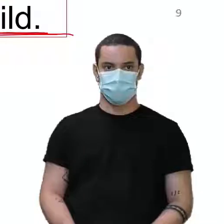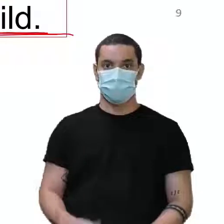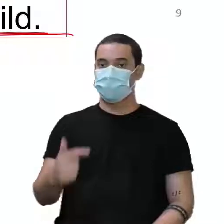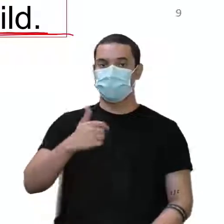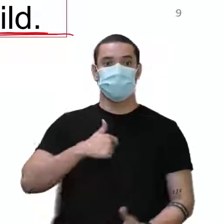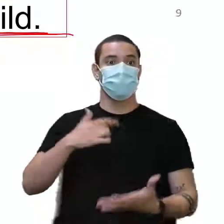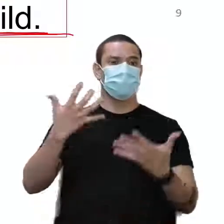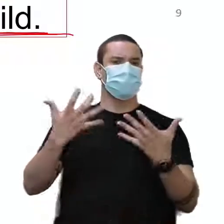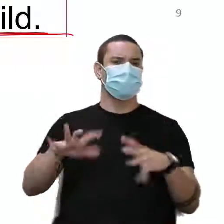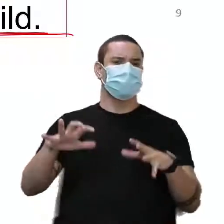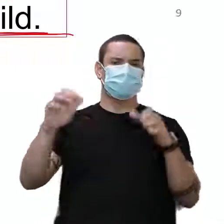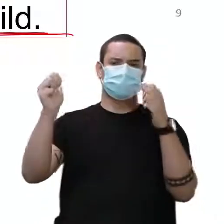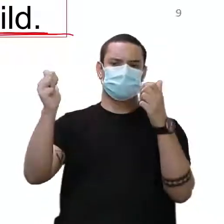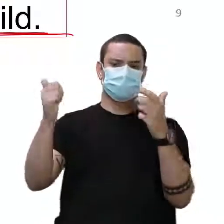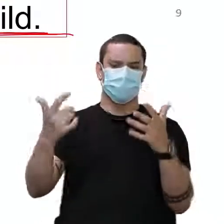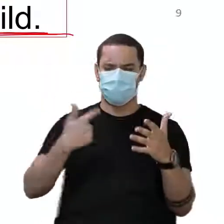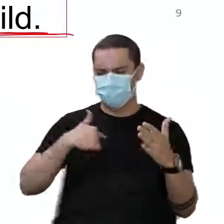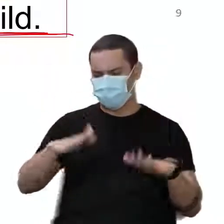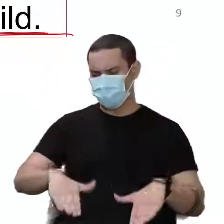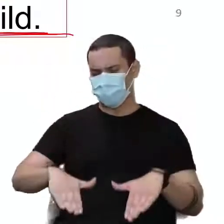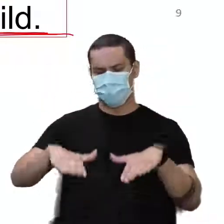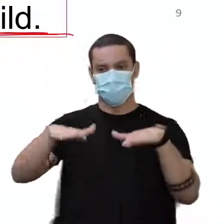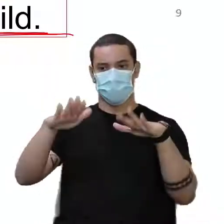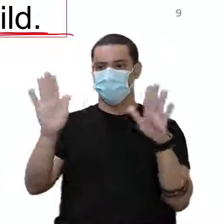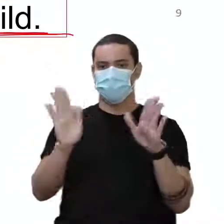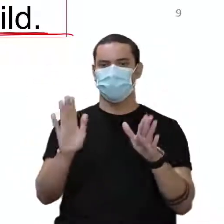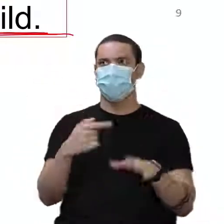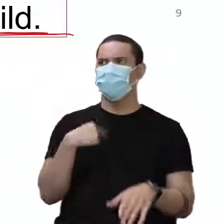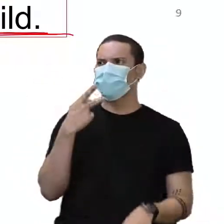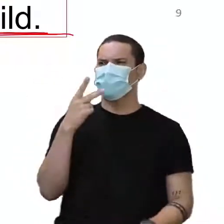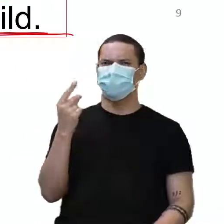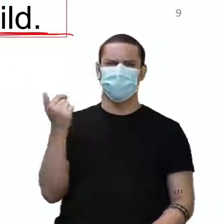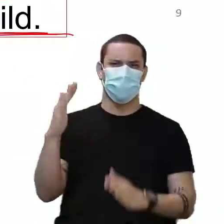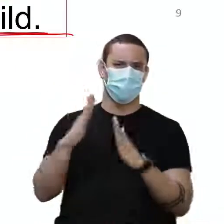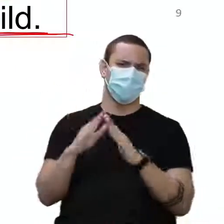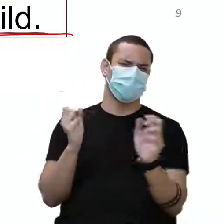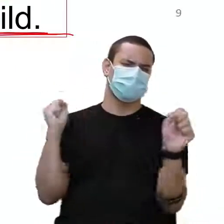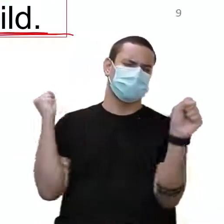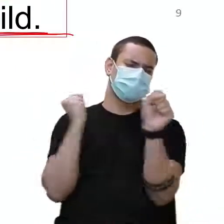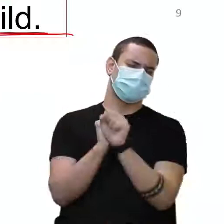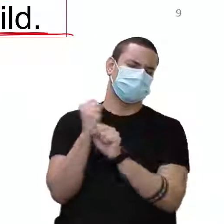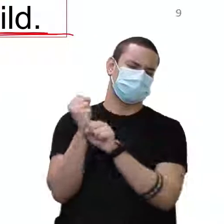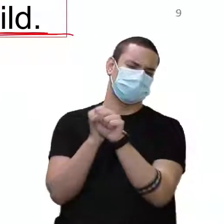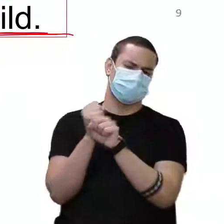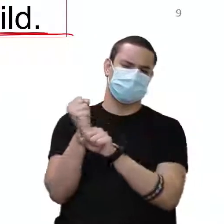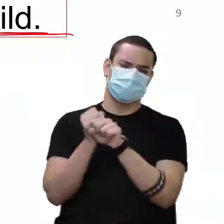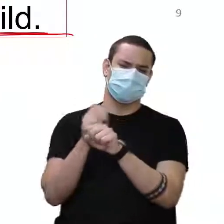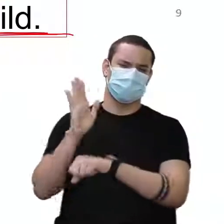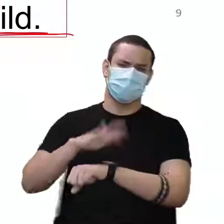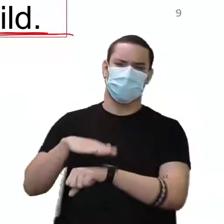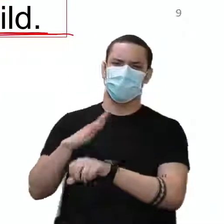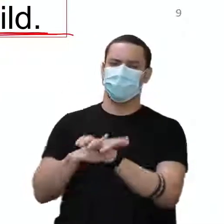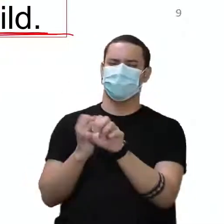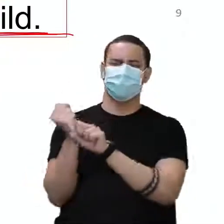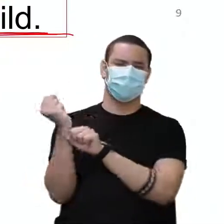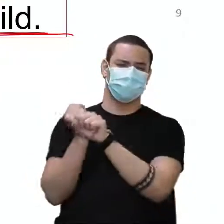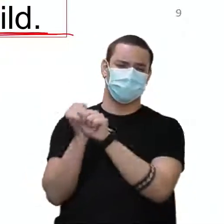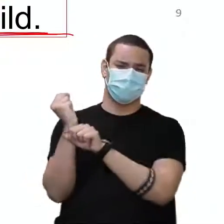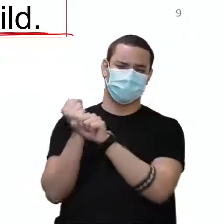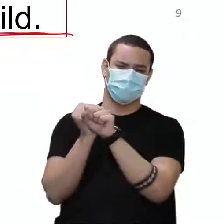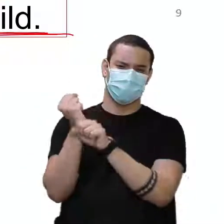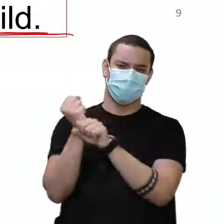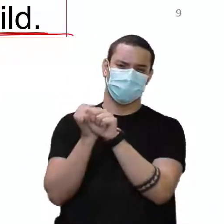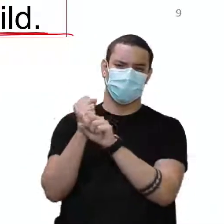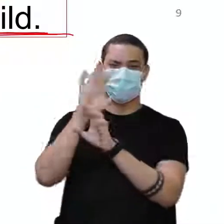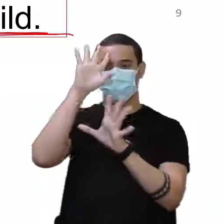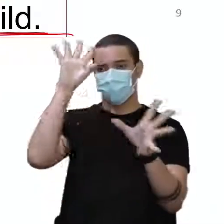quero especificar, desde quando eu era criança, pode dizer há anos, né? Tem passo aí, we have lived